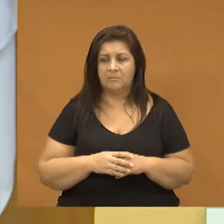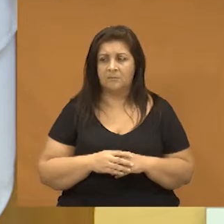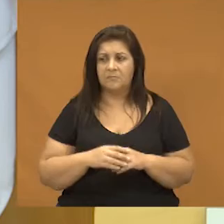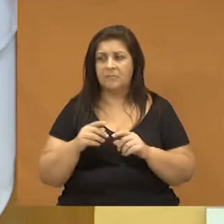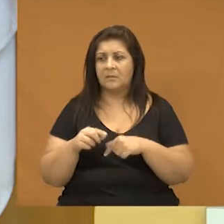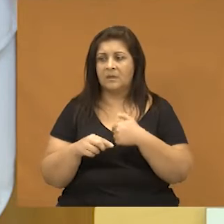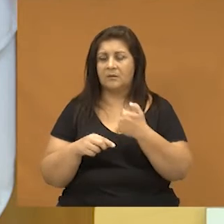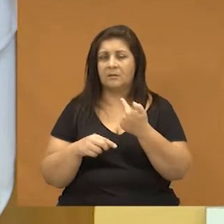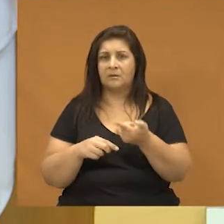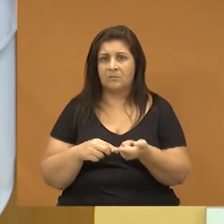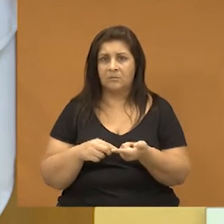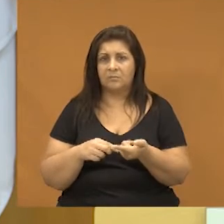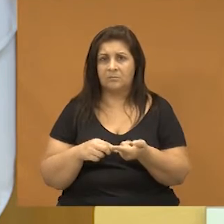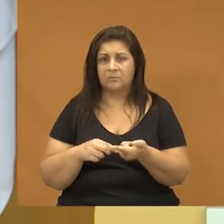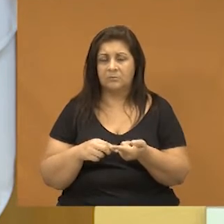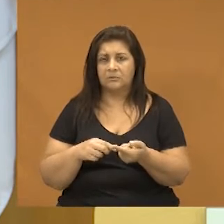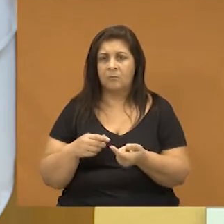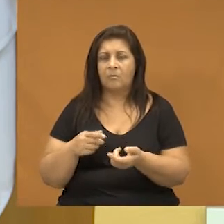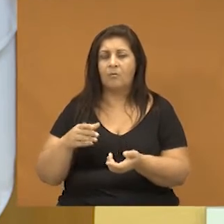esse atendimento é passado para o convênio.